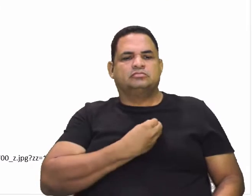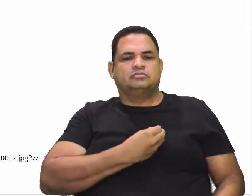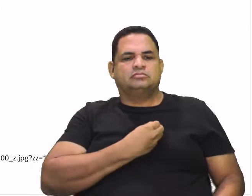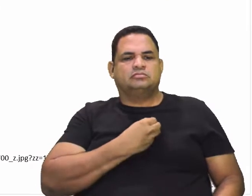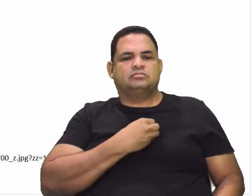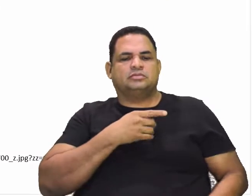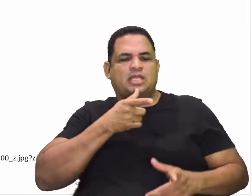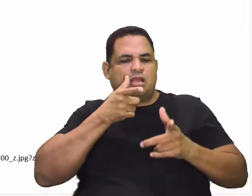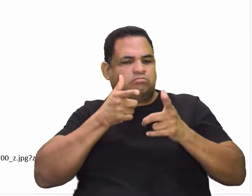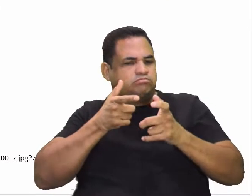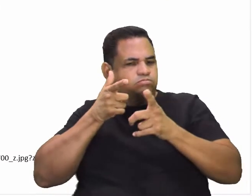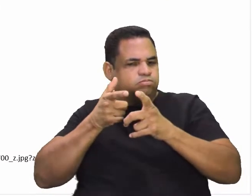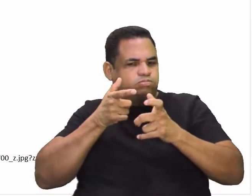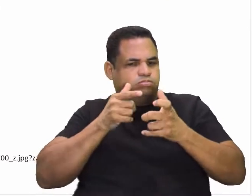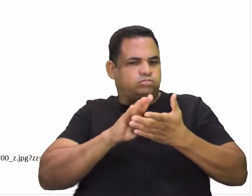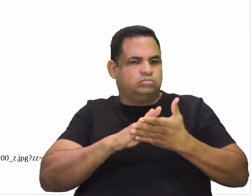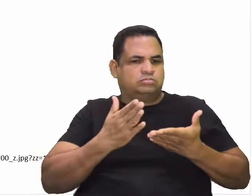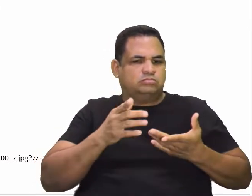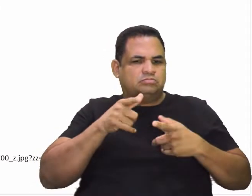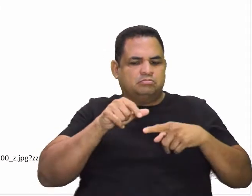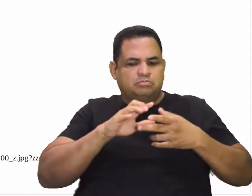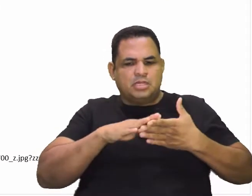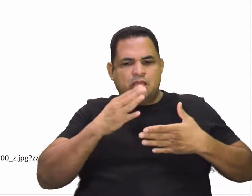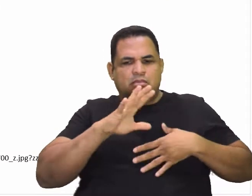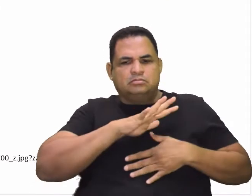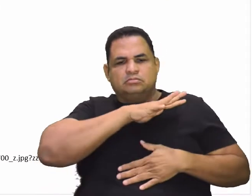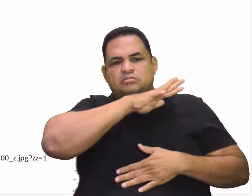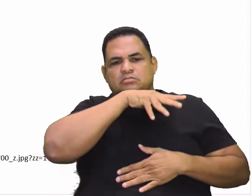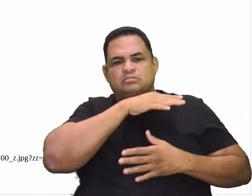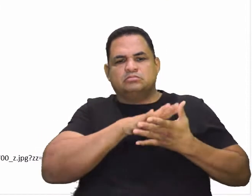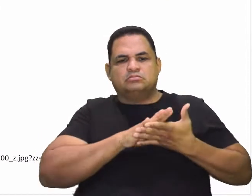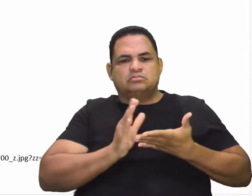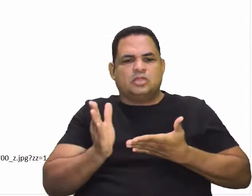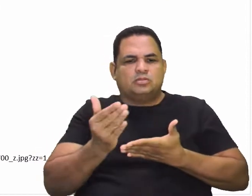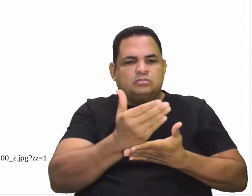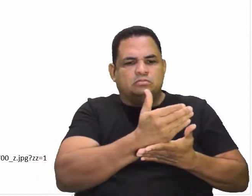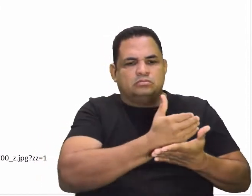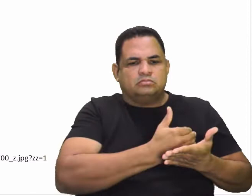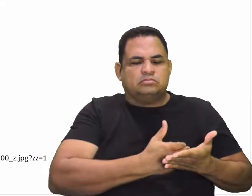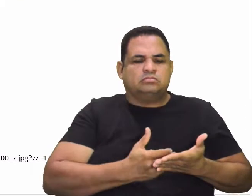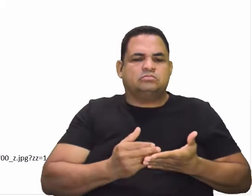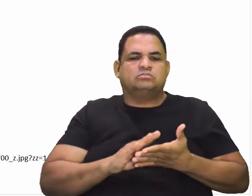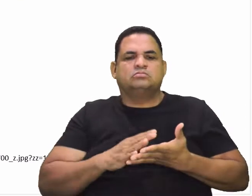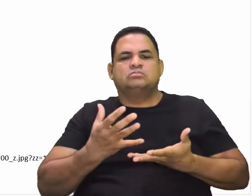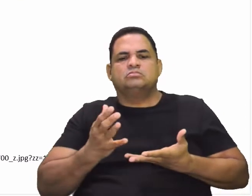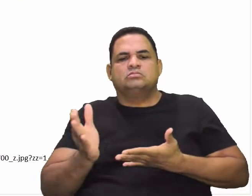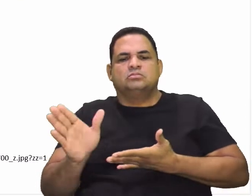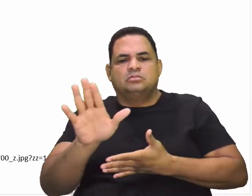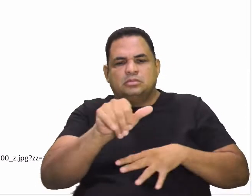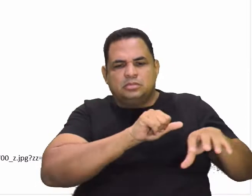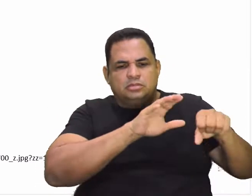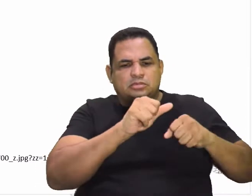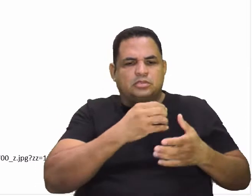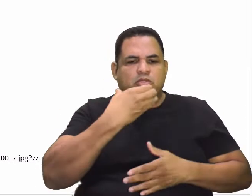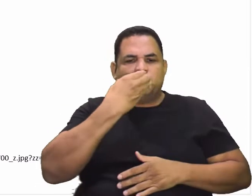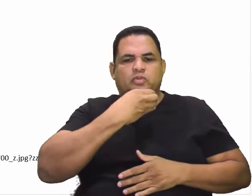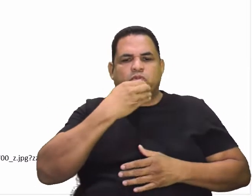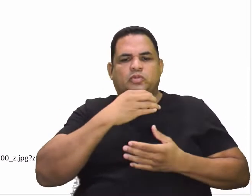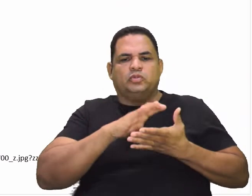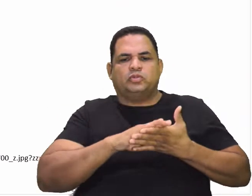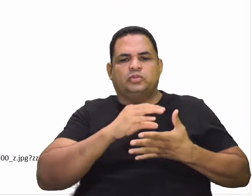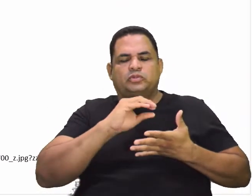Viviam da caça de pequenos animais e da coleta de frutos, folhas e raízes, por isso